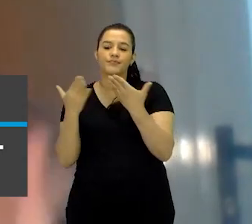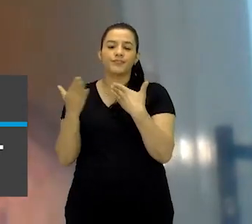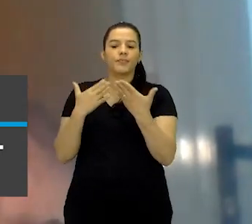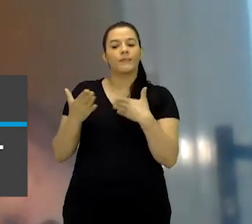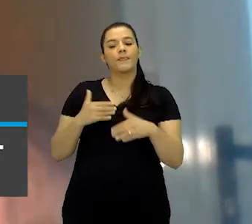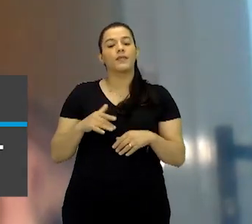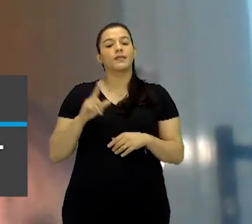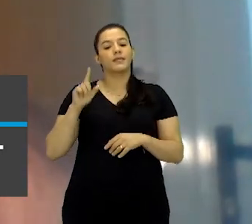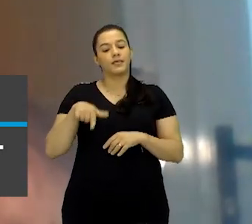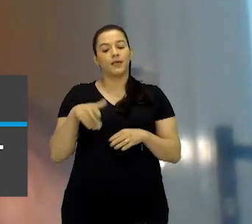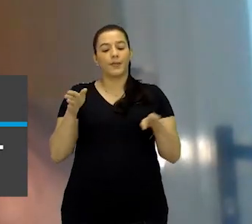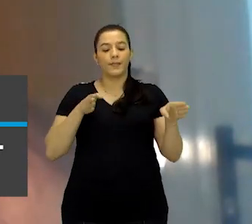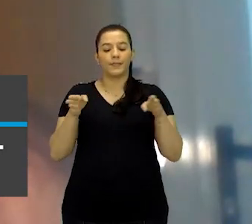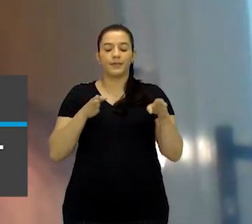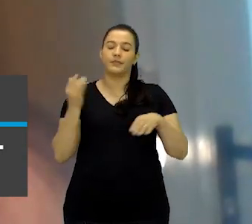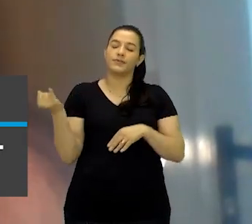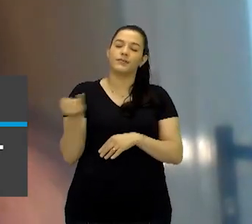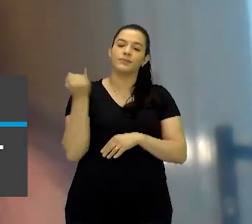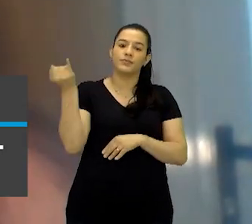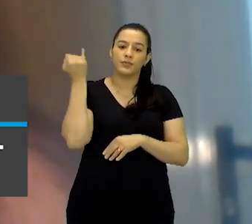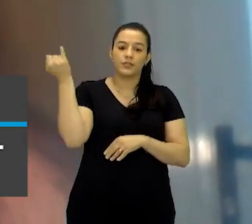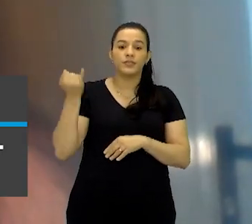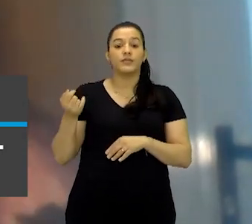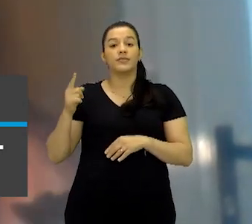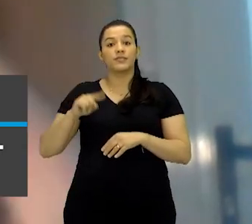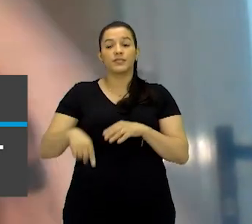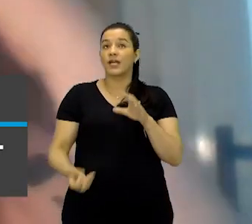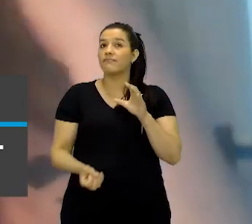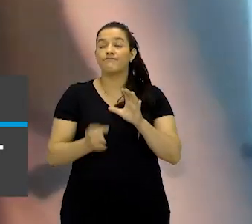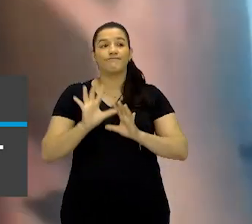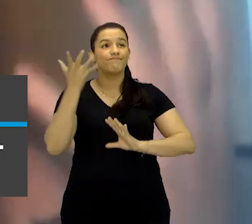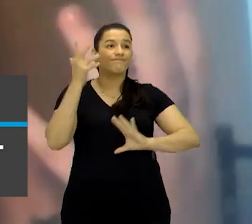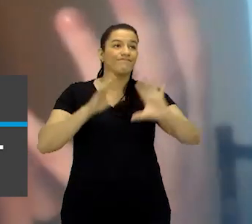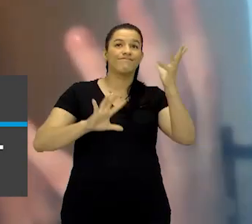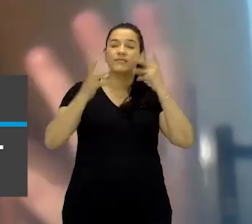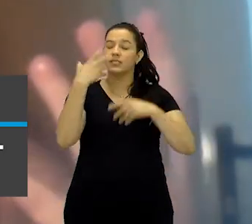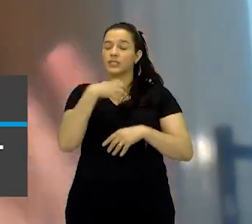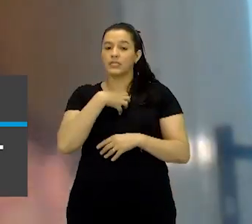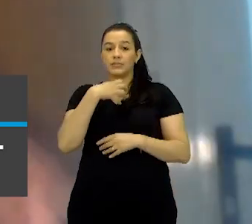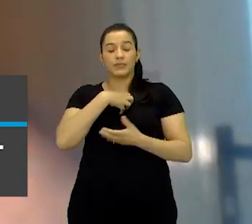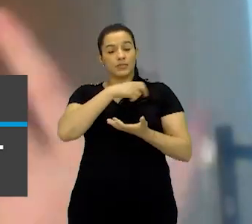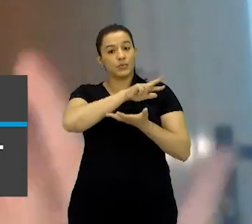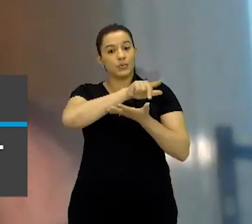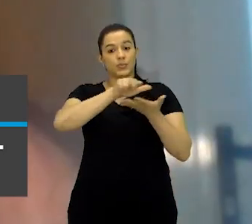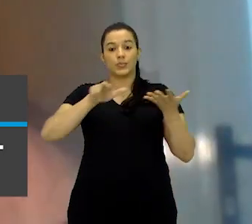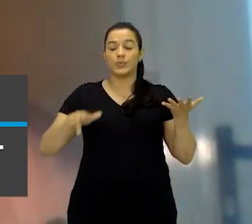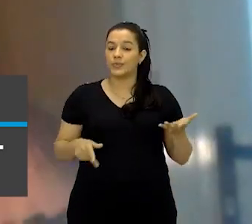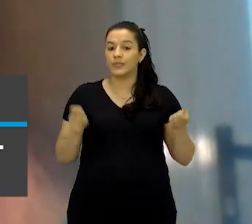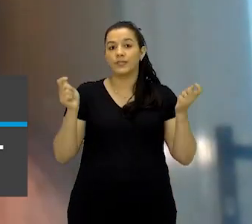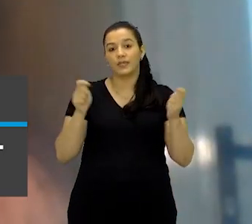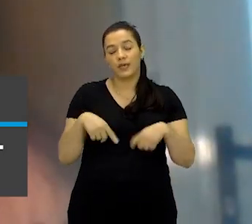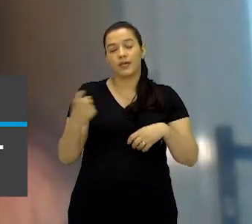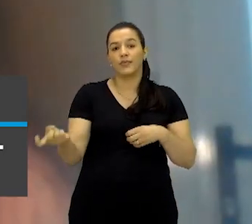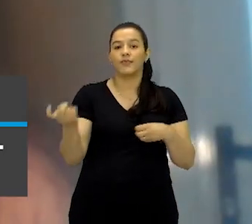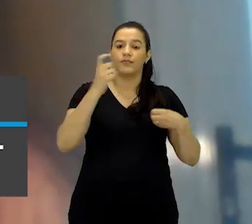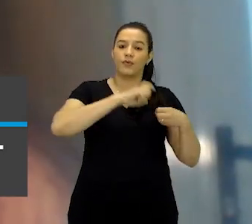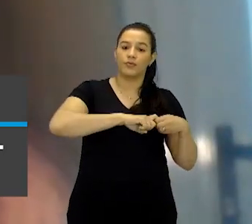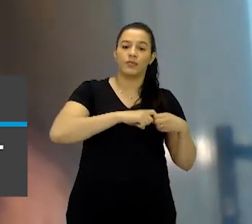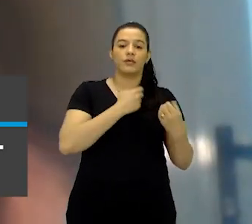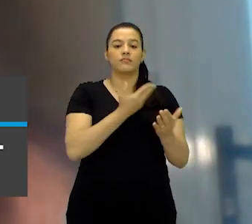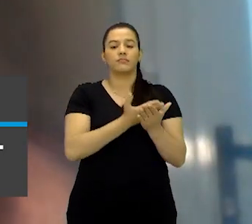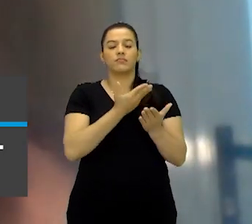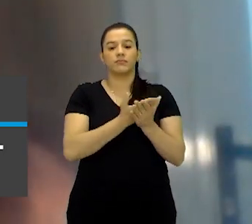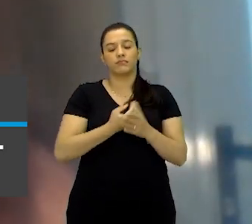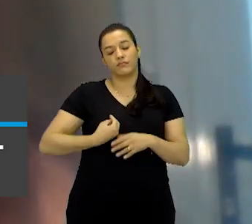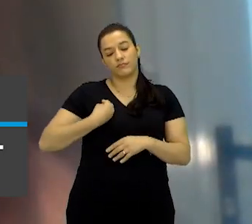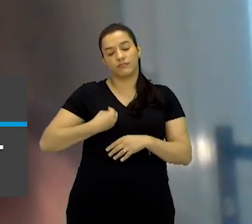tão importante em que estão surgindo tantas sensações diferentes por conta do retorno, né,